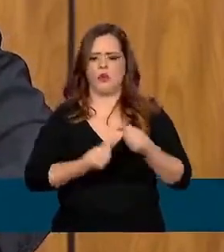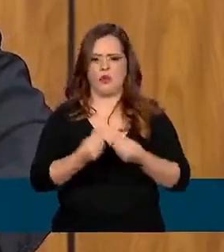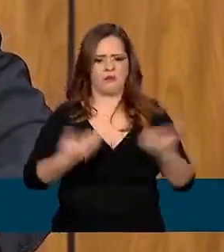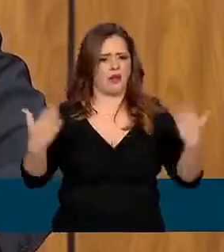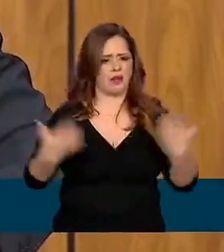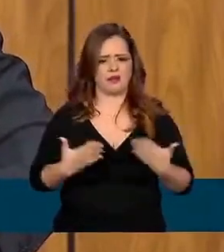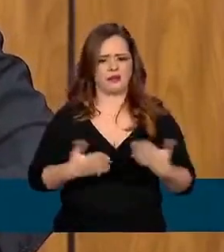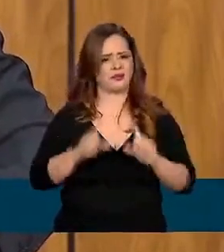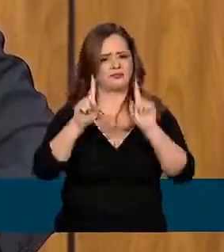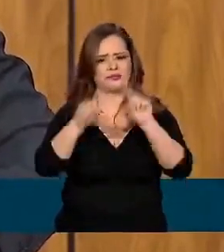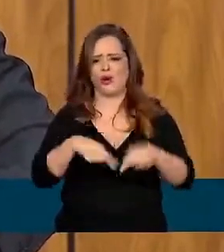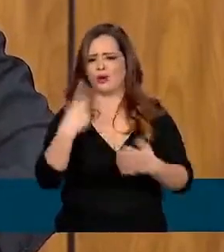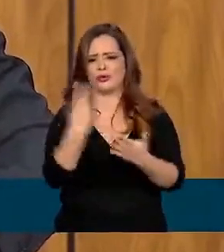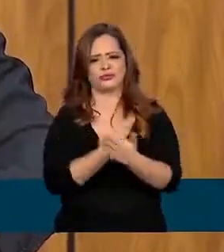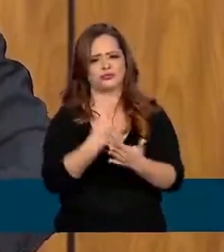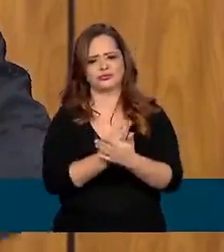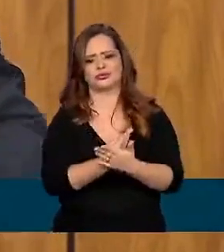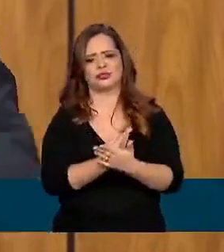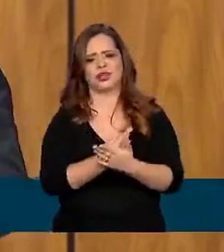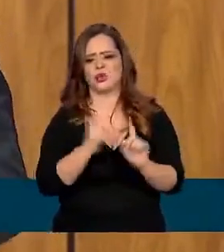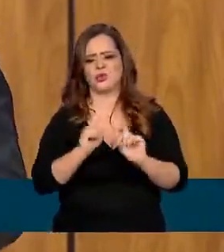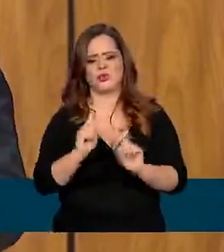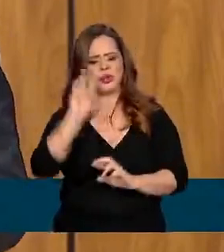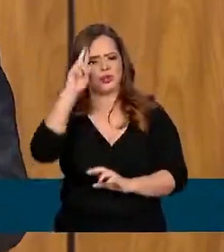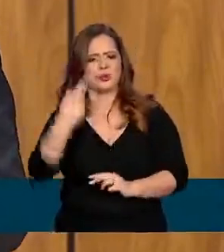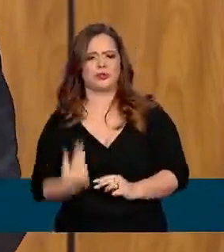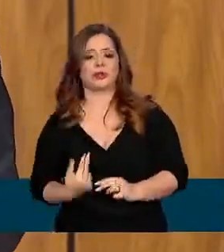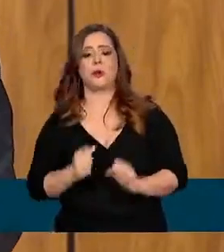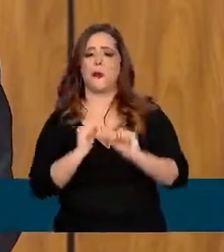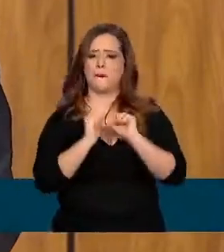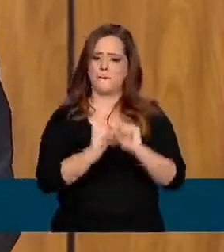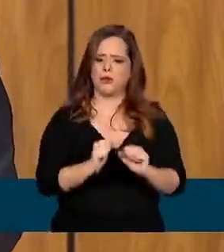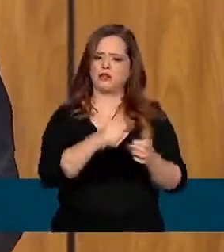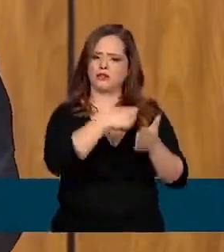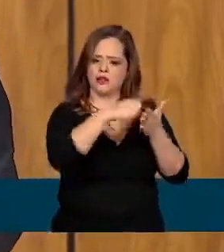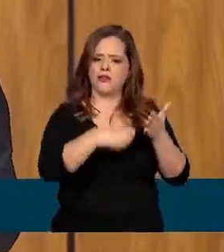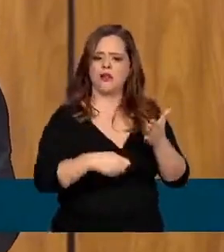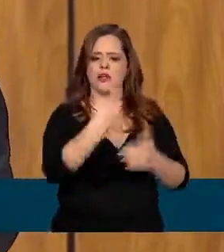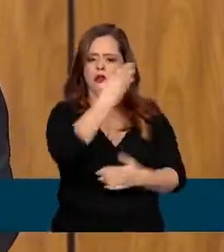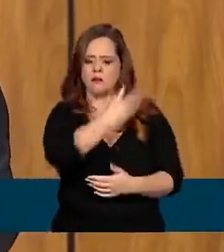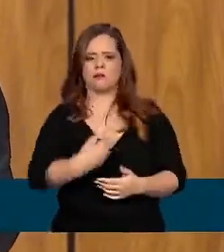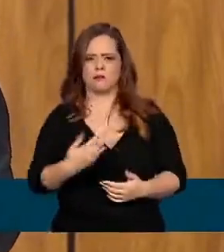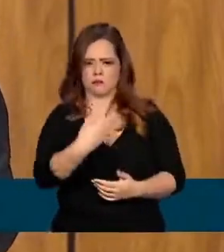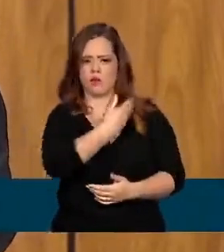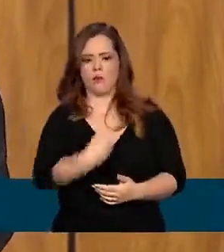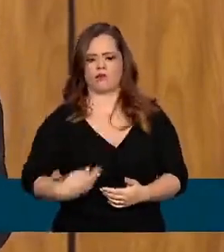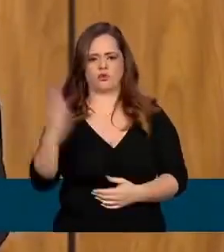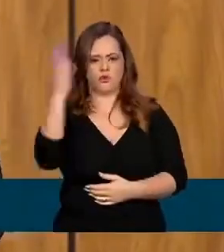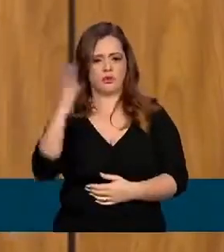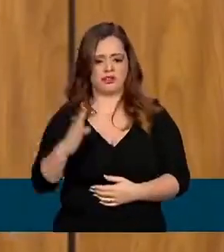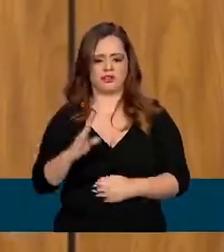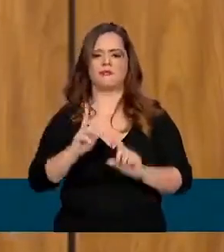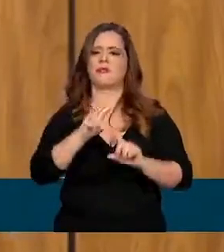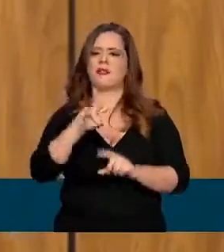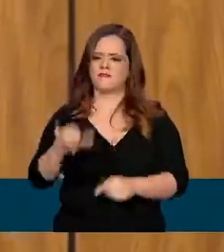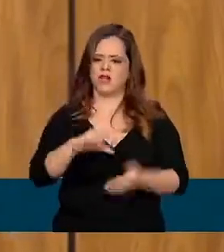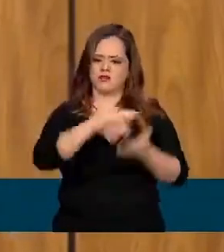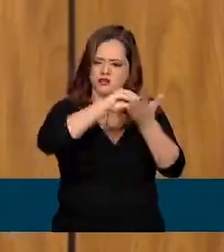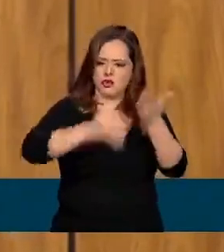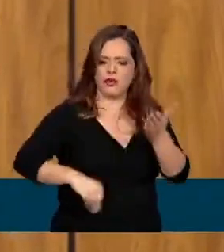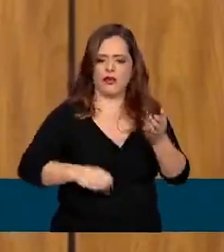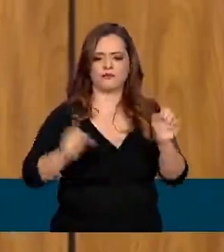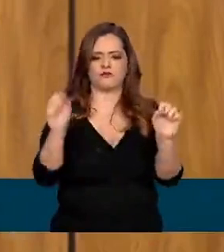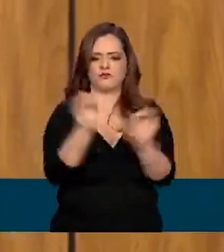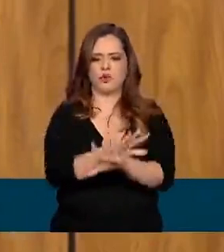mais do que desumana então pode escrever aí meu caro que o governo brasileiro vai tirar e acabar com o